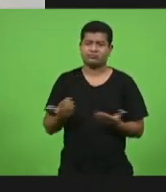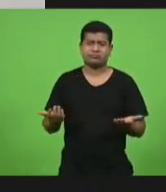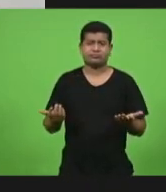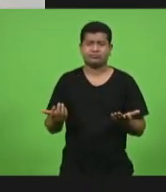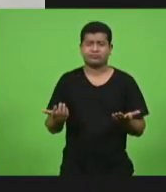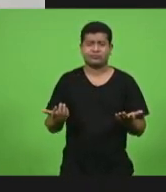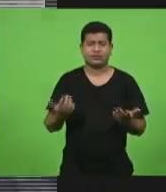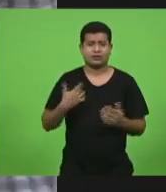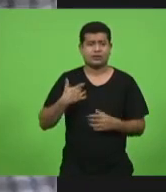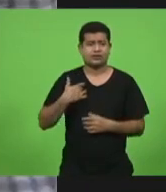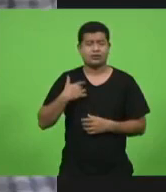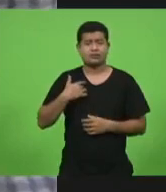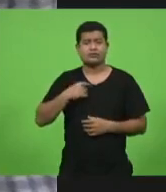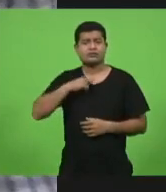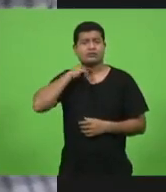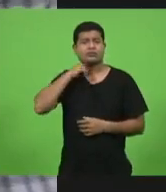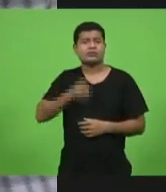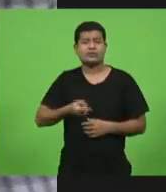de